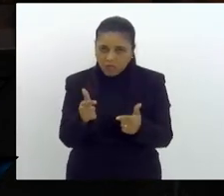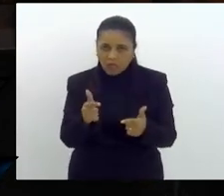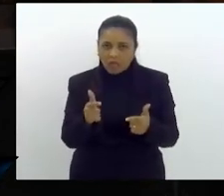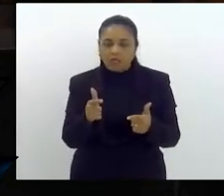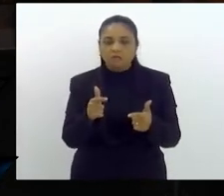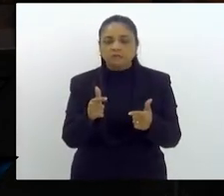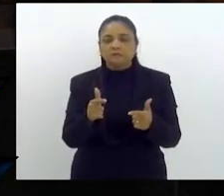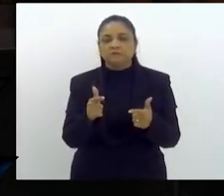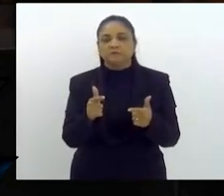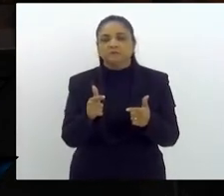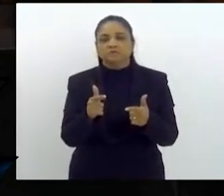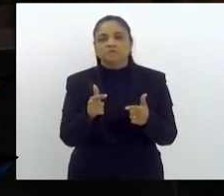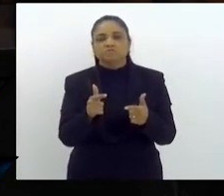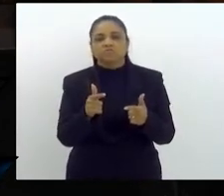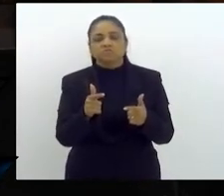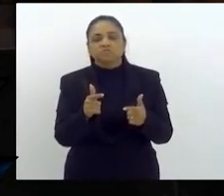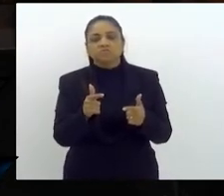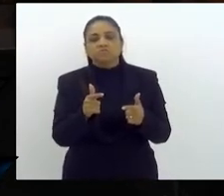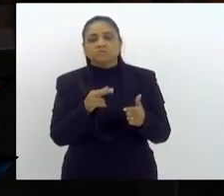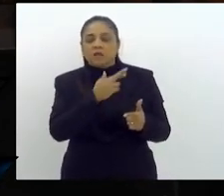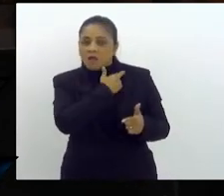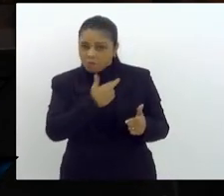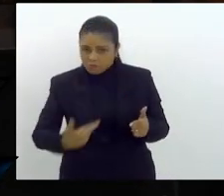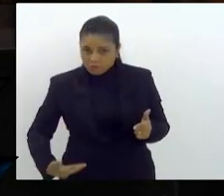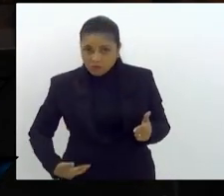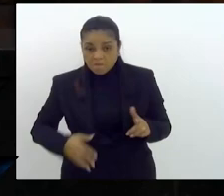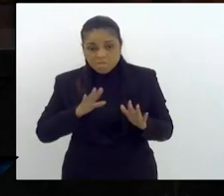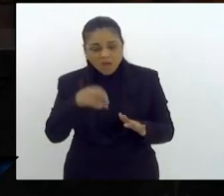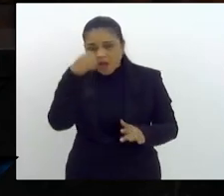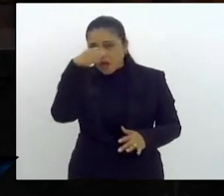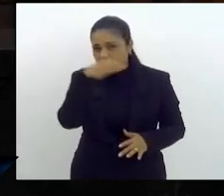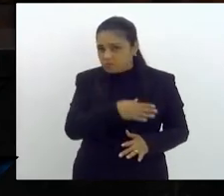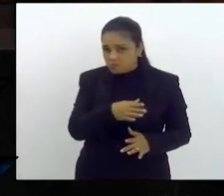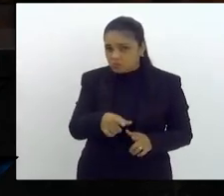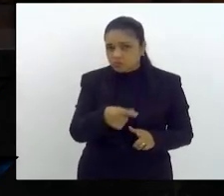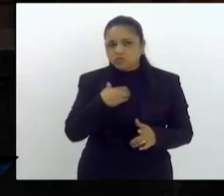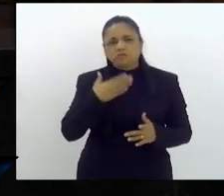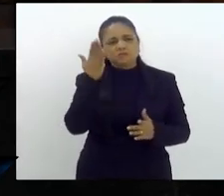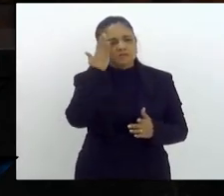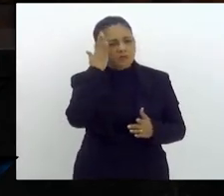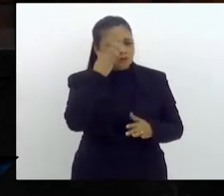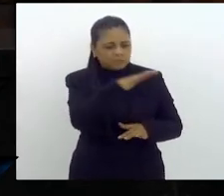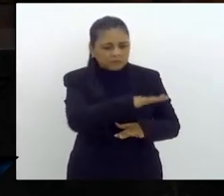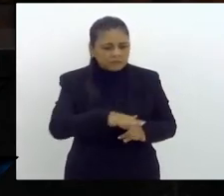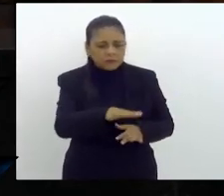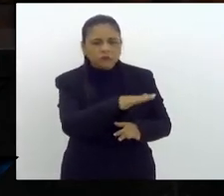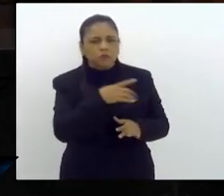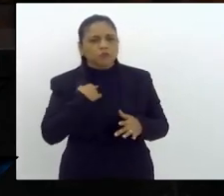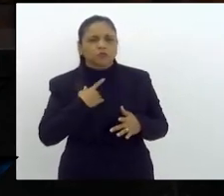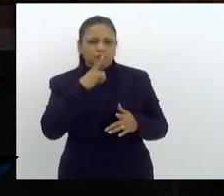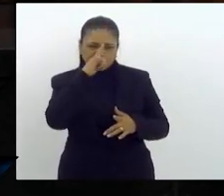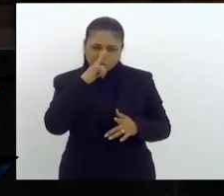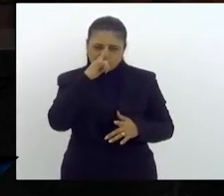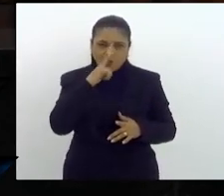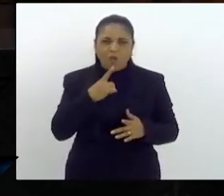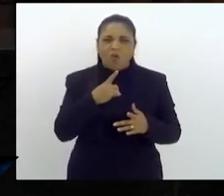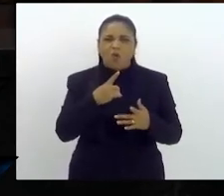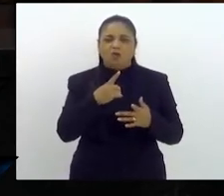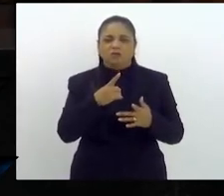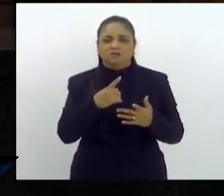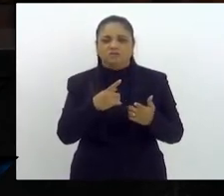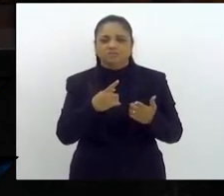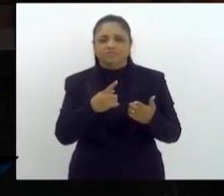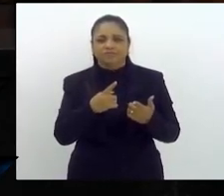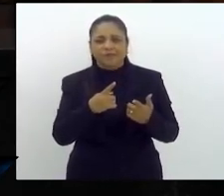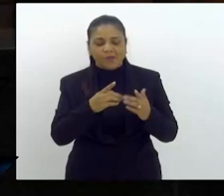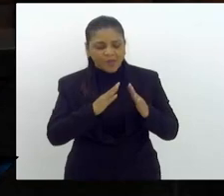todas as esferas da República mas é um absurdo sabendo que a gente vive numa região cheia de tragédias com déficit Habitacional